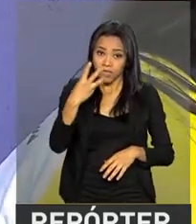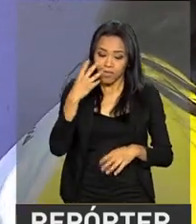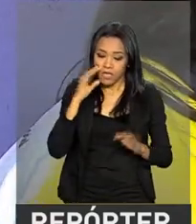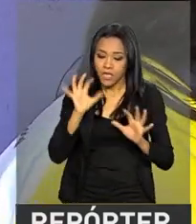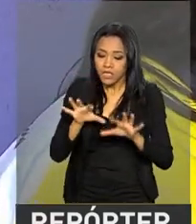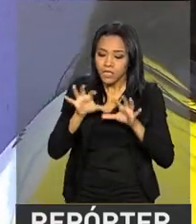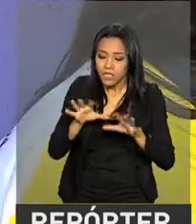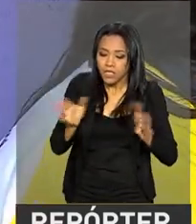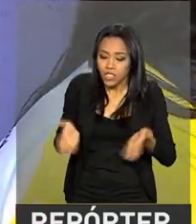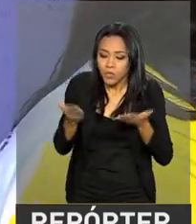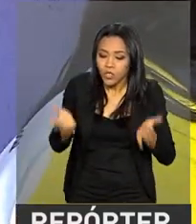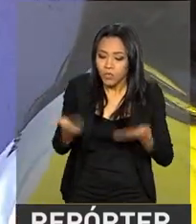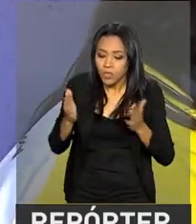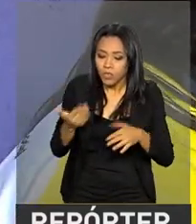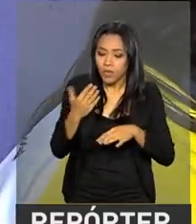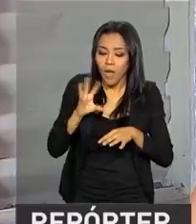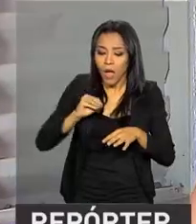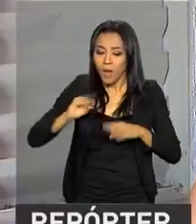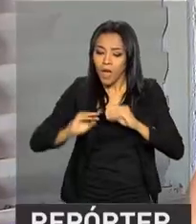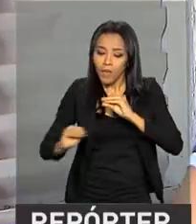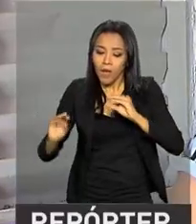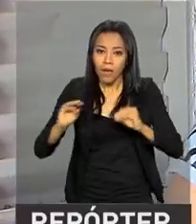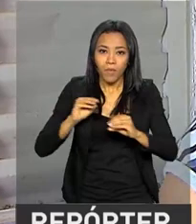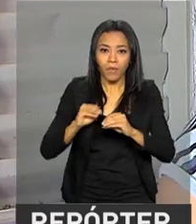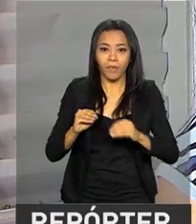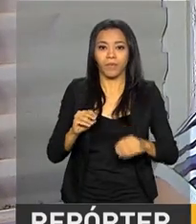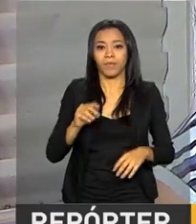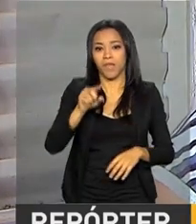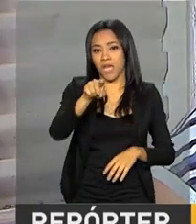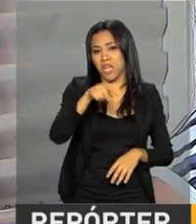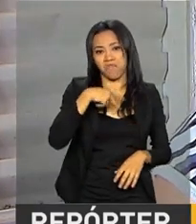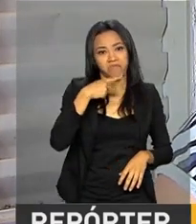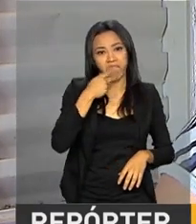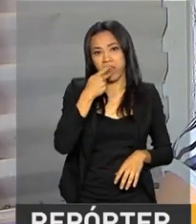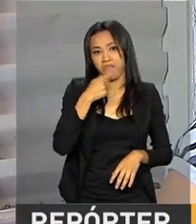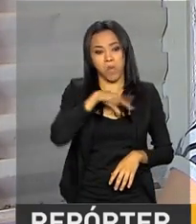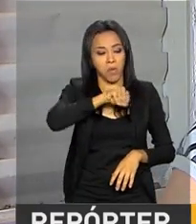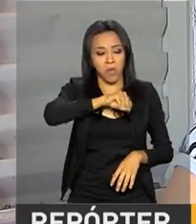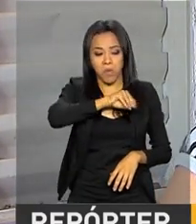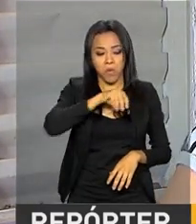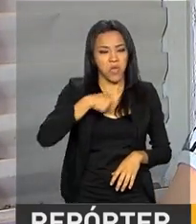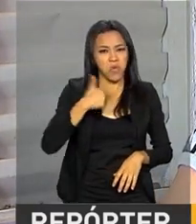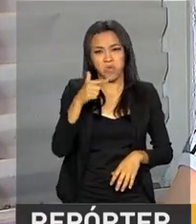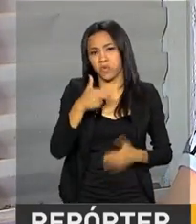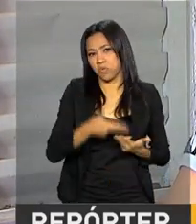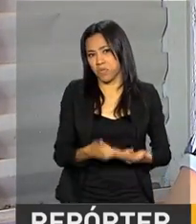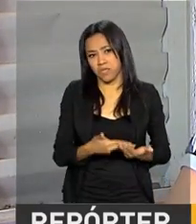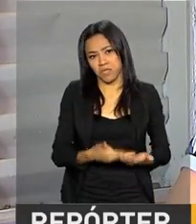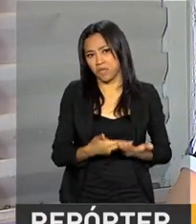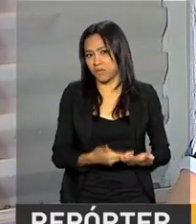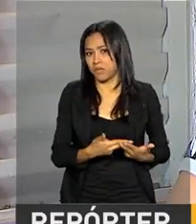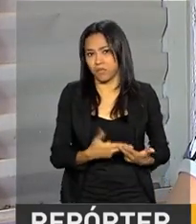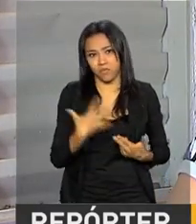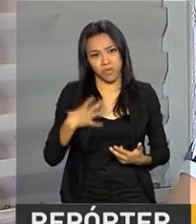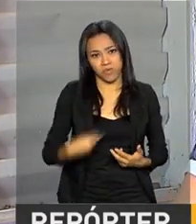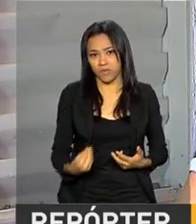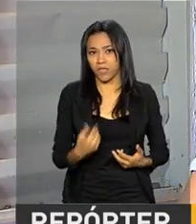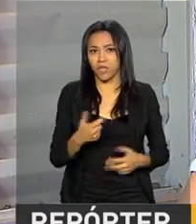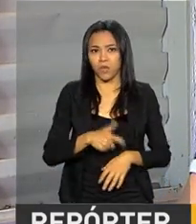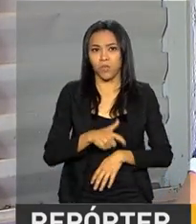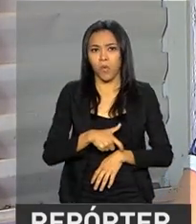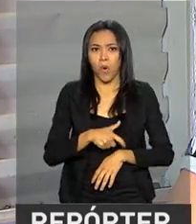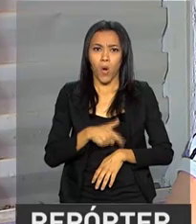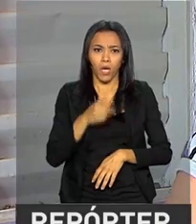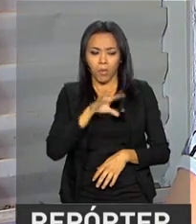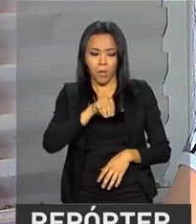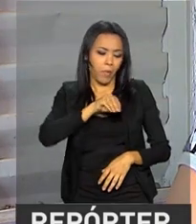estímulo, ela vai aprender a focar. Eu não conversava com meus filhos, não tinha paciência de comunicar com eles, tirar aquela horinha para